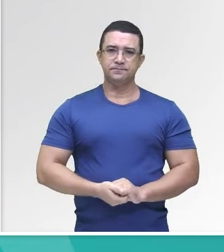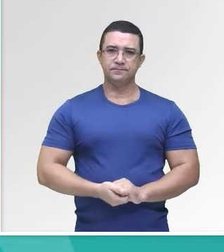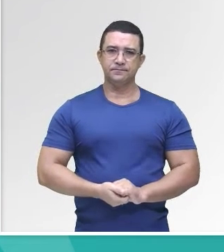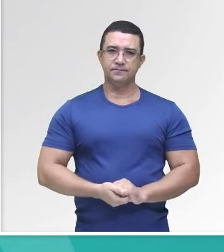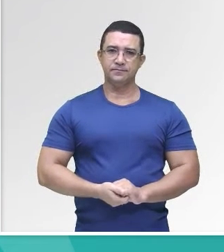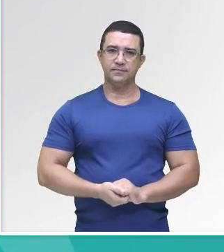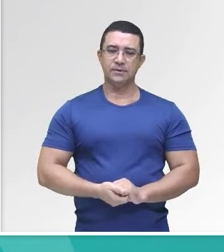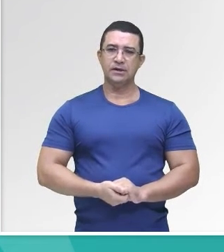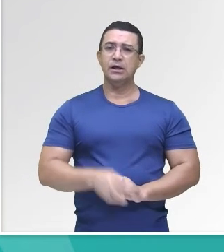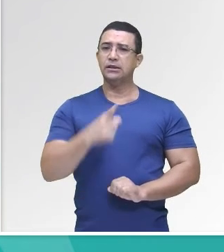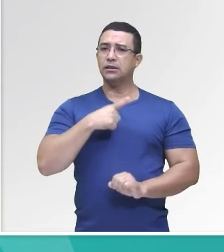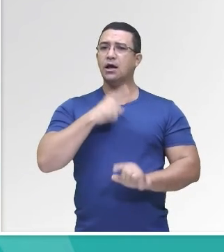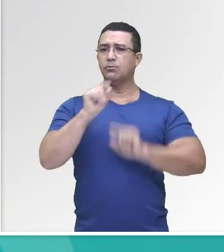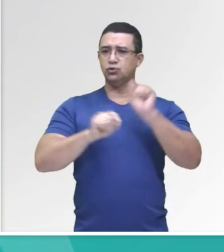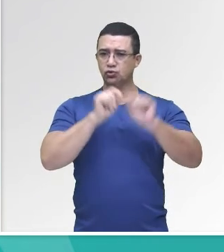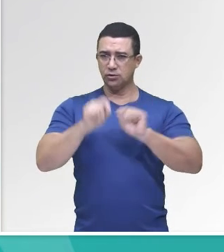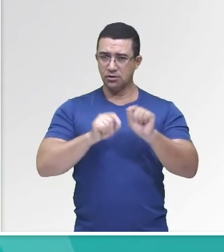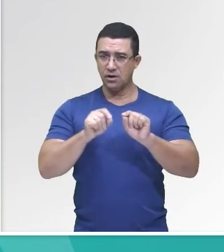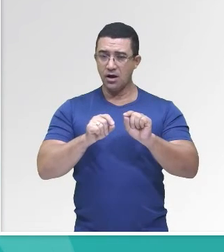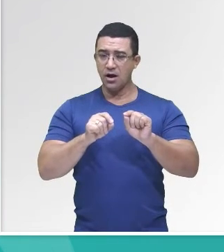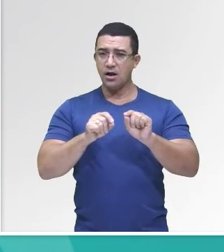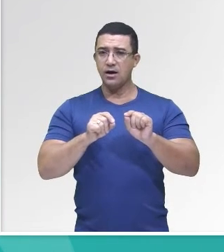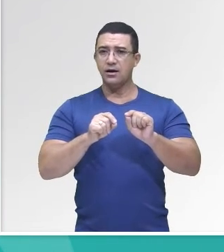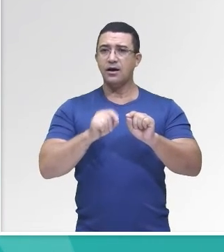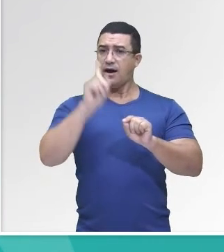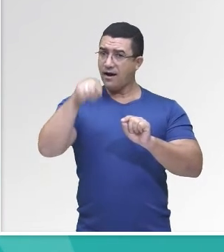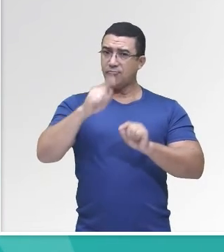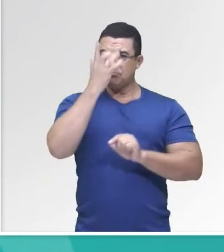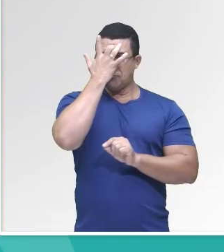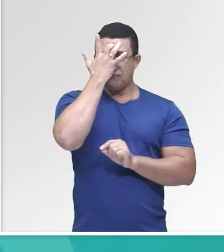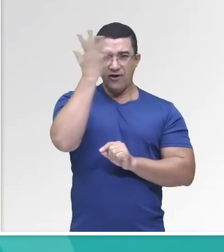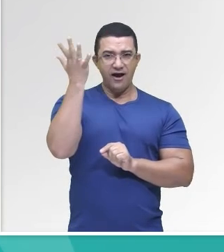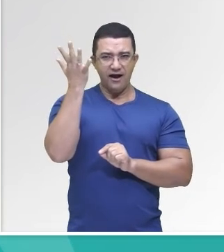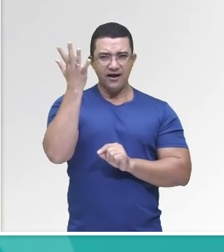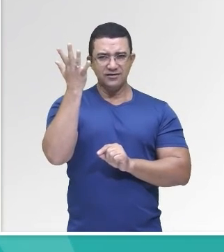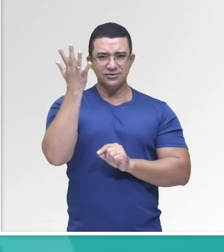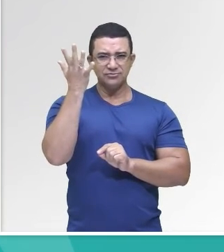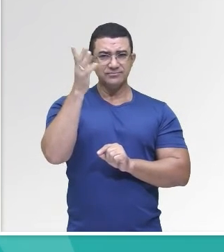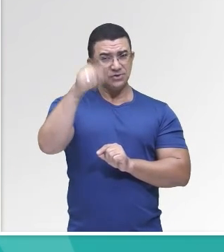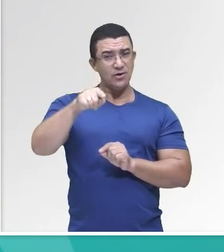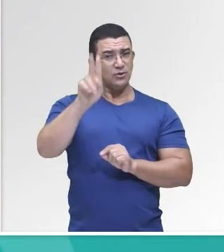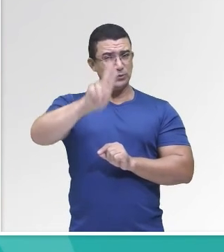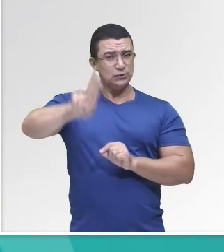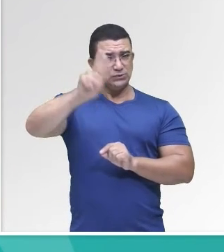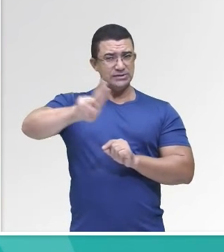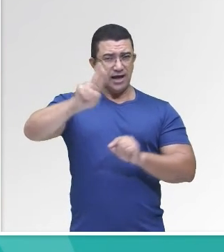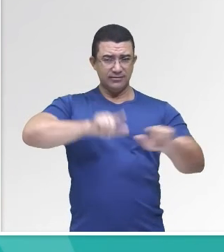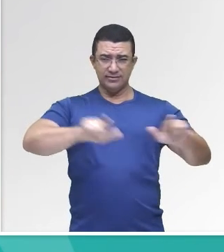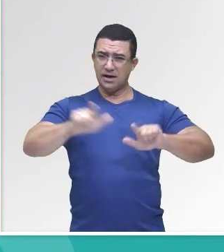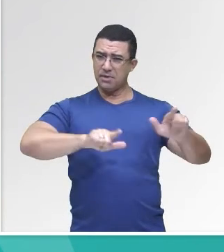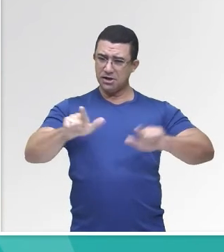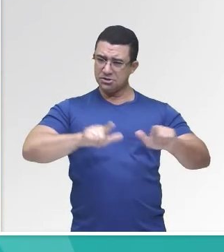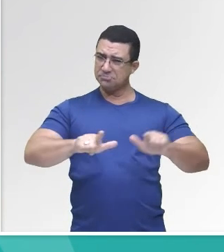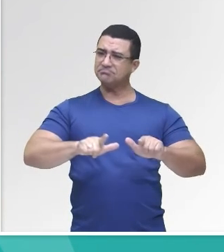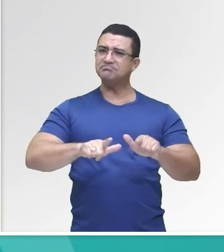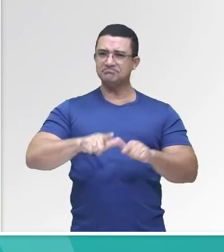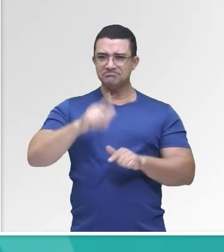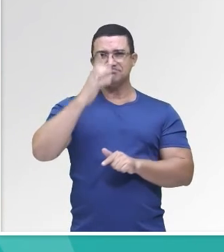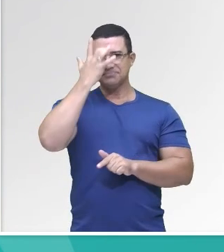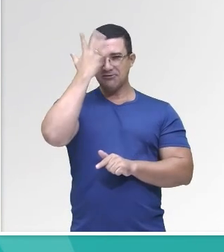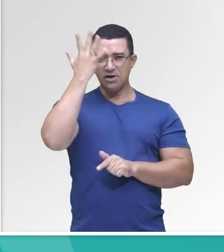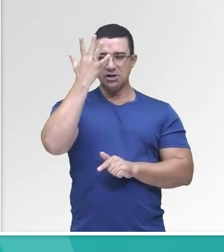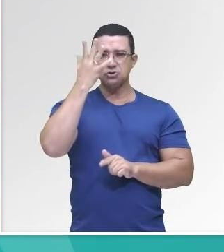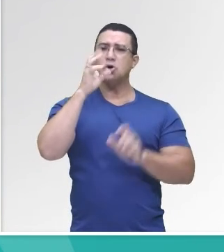aí nós temos, ele coloca aqui que é fácil. Então, para utilizar esse serviço é fácil.